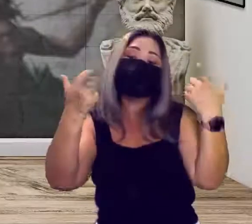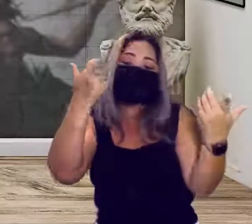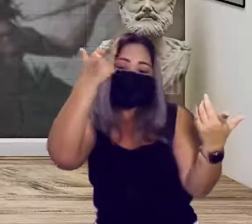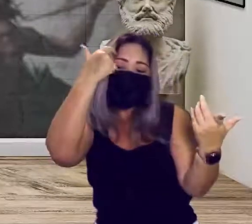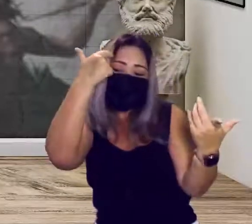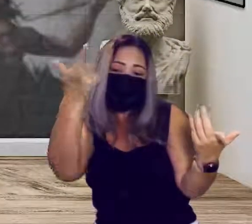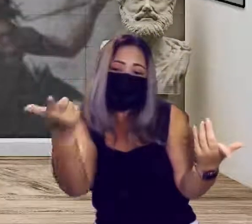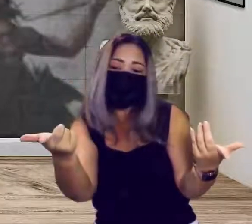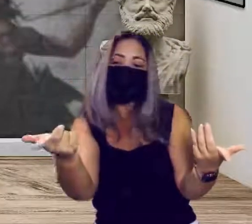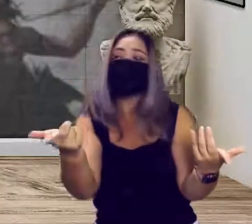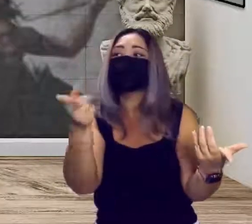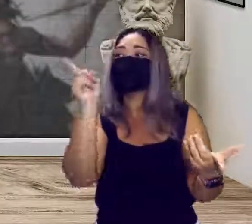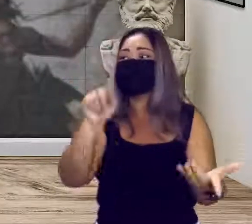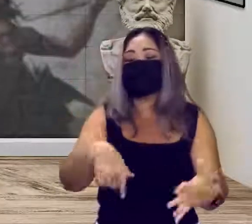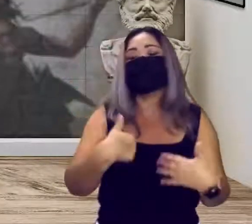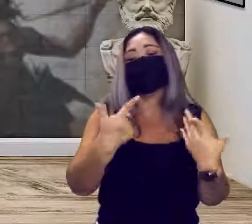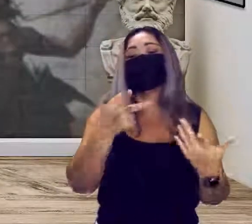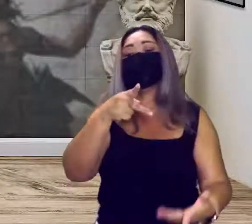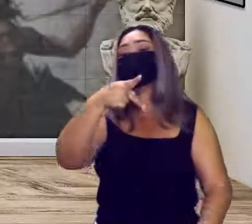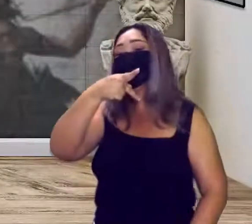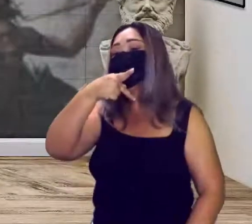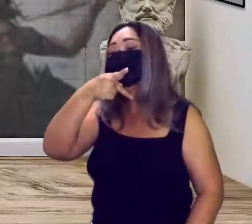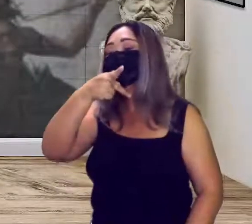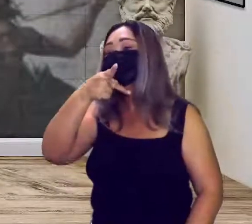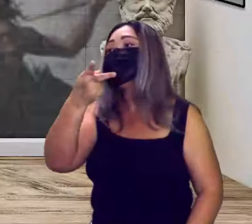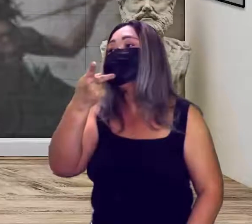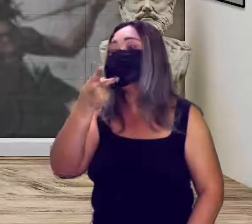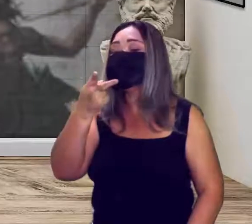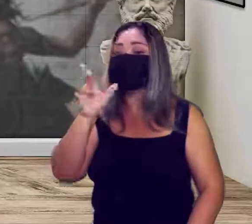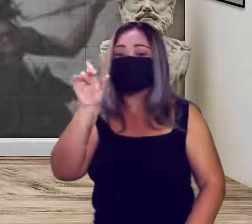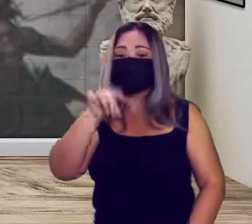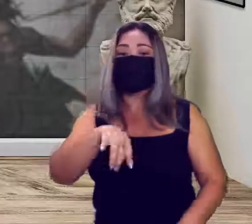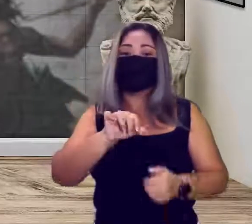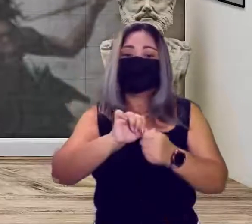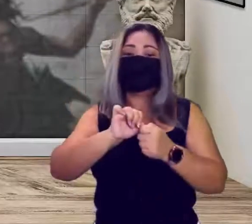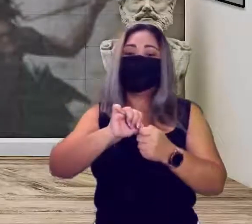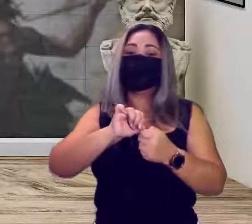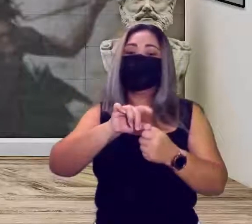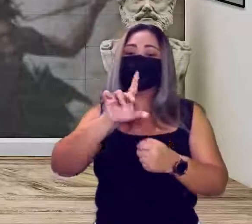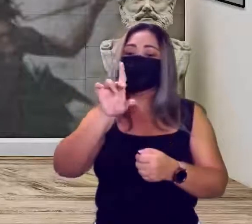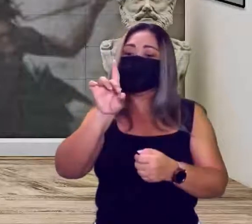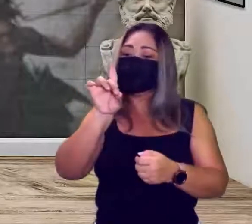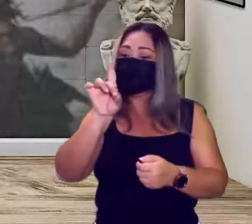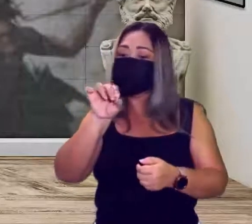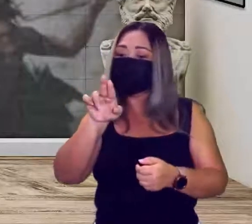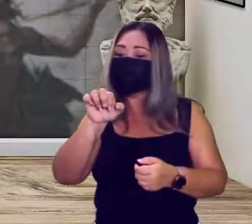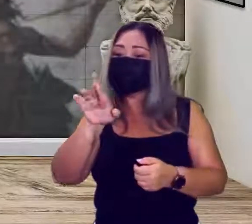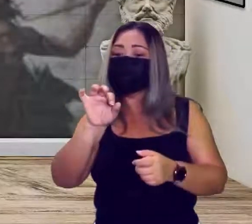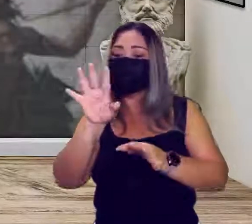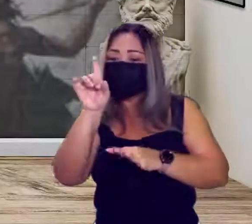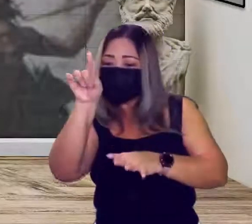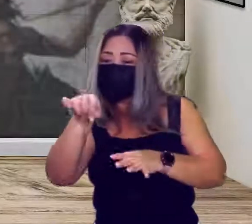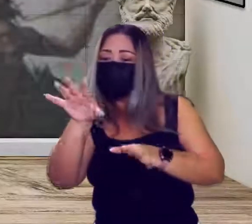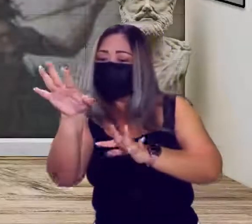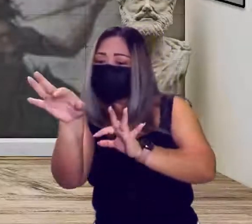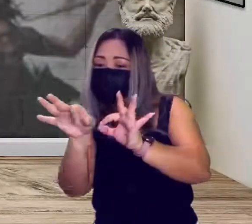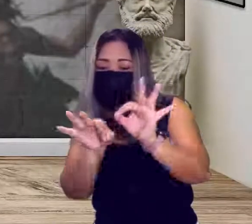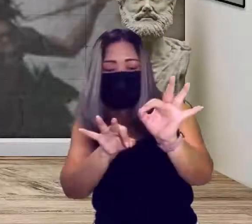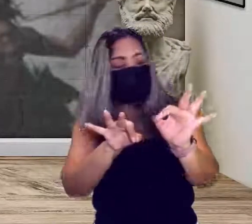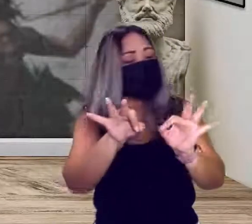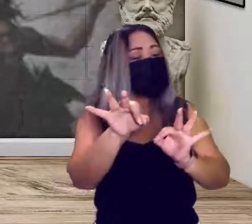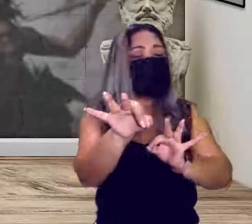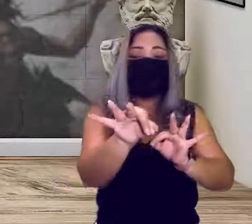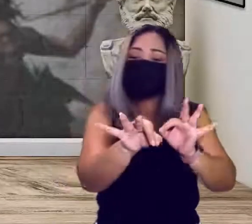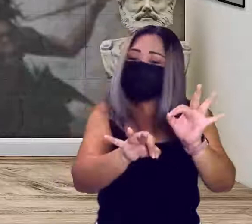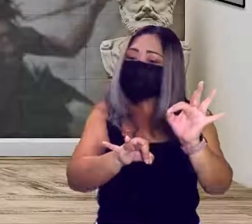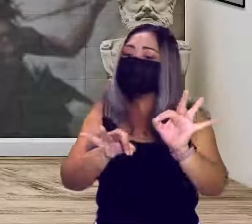tá? O Platão até chamou esse de demiurgo, aquele que organiza. Então o universo para ele